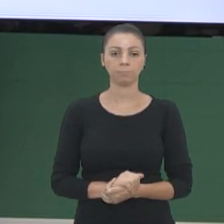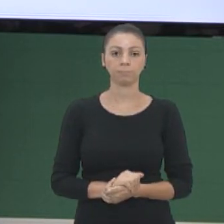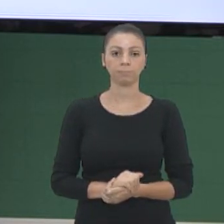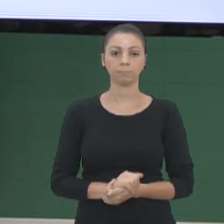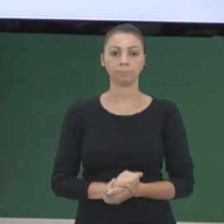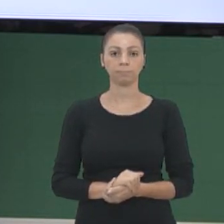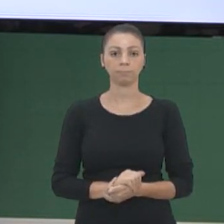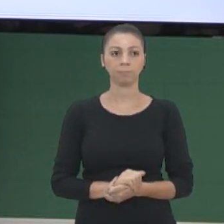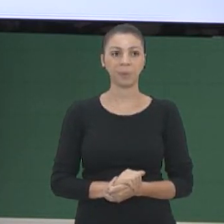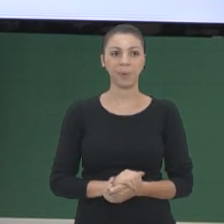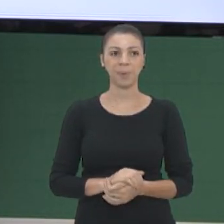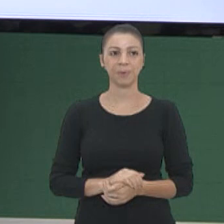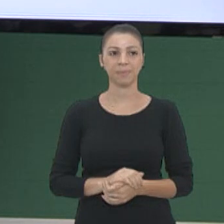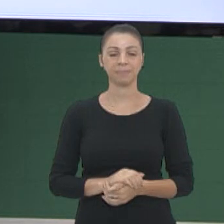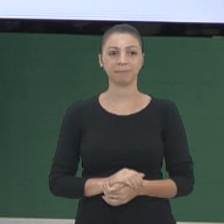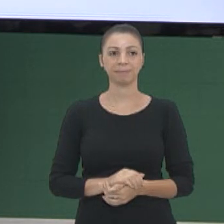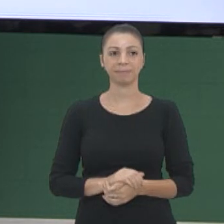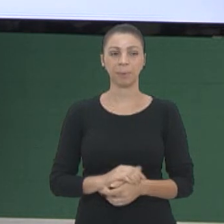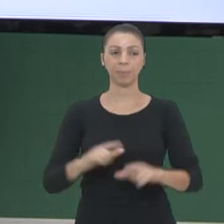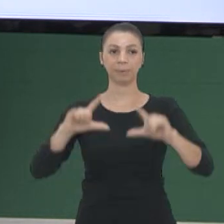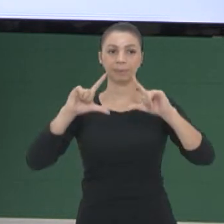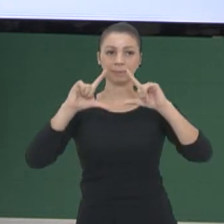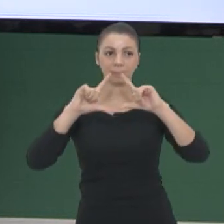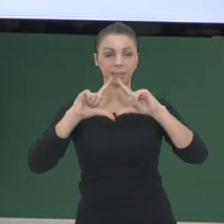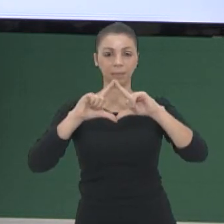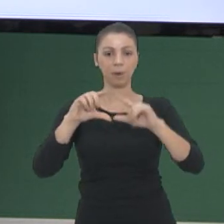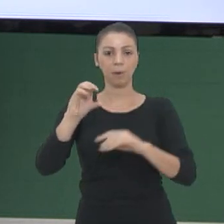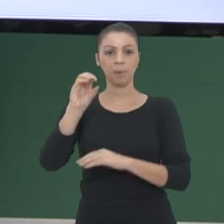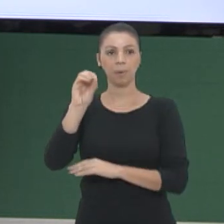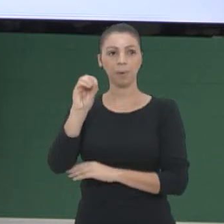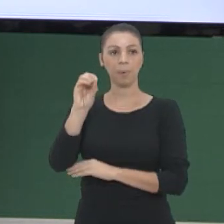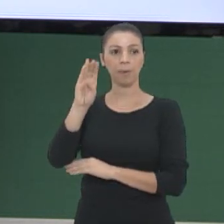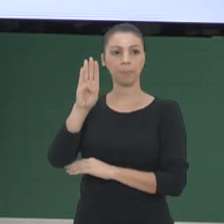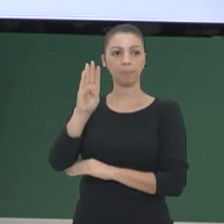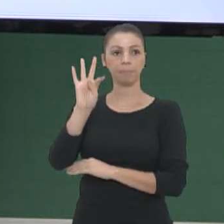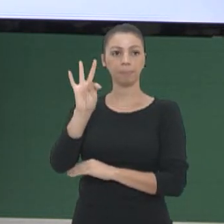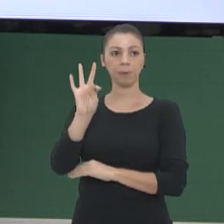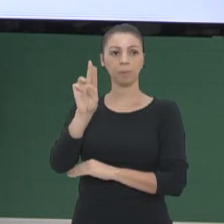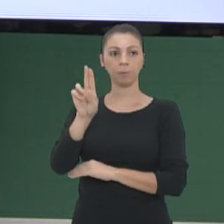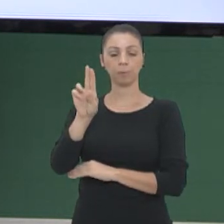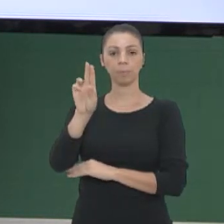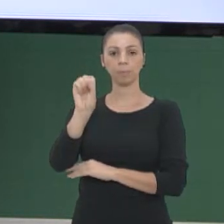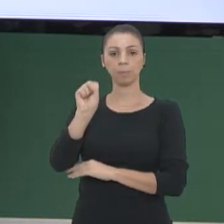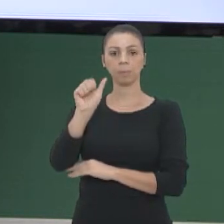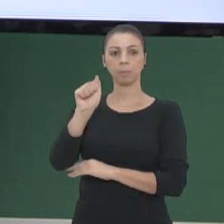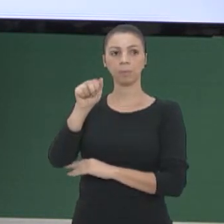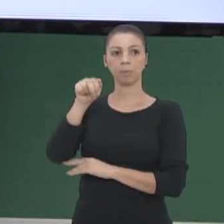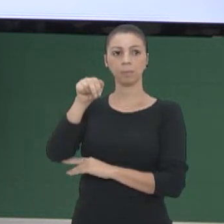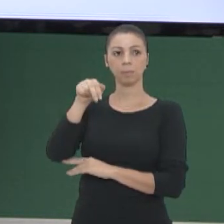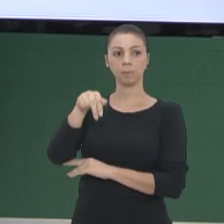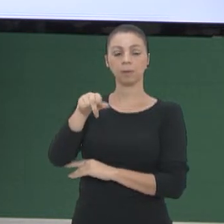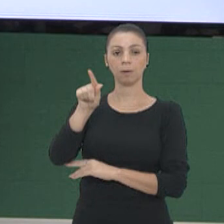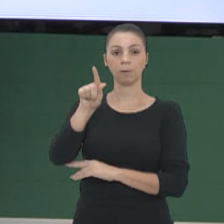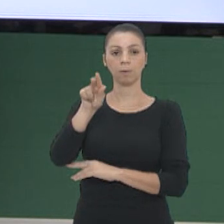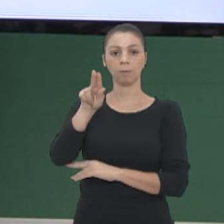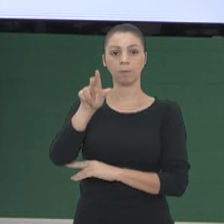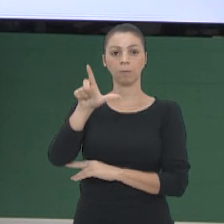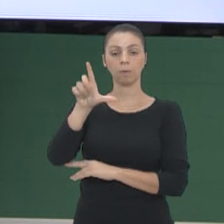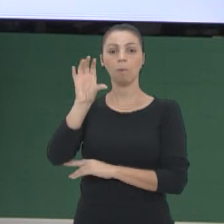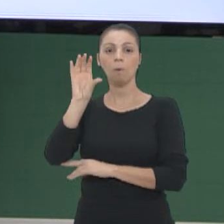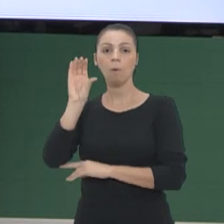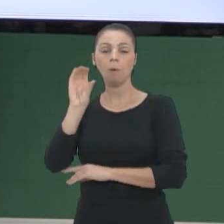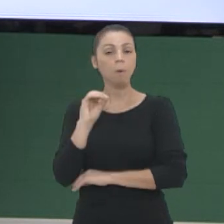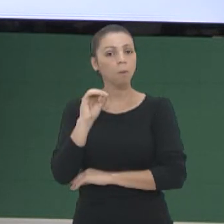Triângulo ou obtusângulo. Então vejam, eu tenho aqui o triângulo acutângulo, que nós já vimos, nós temos o triângulo retângulo e